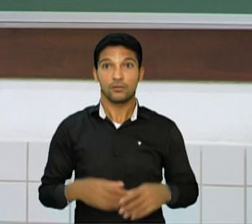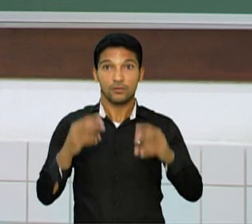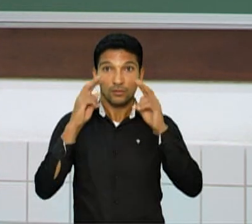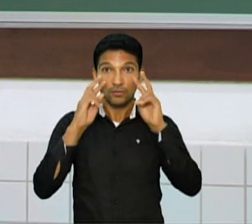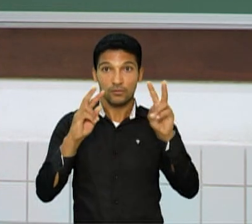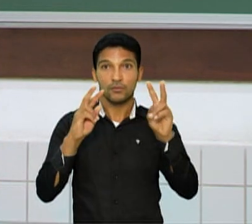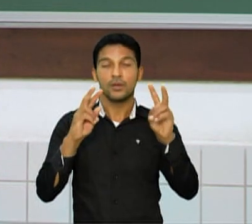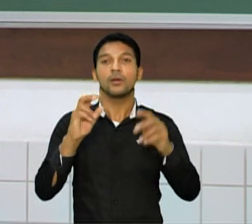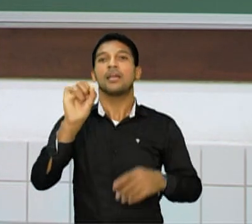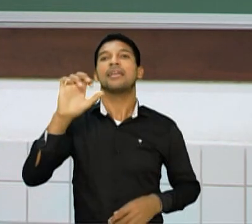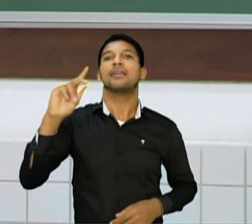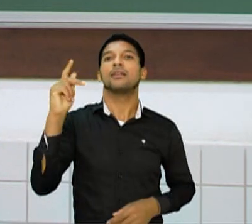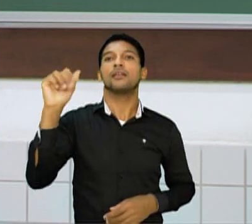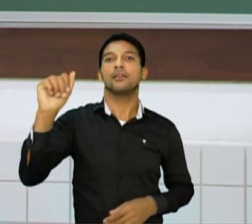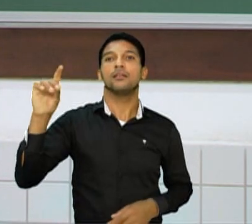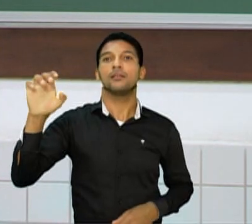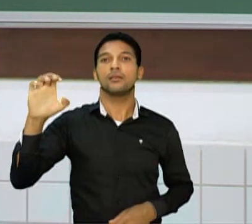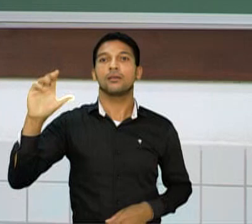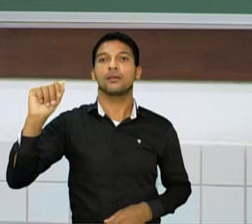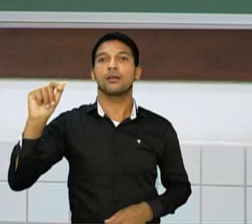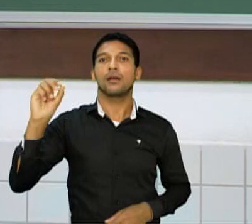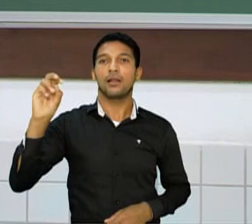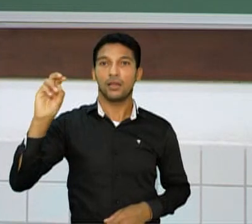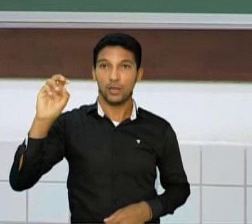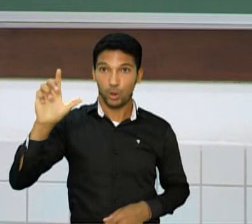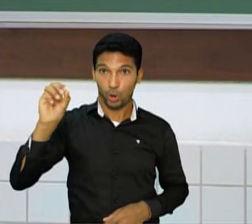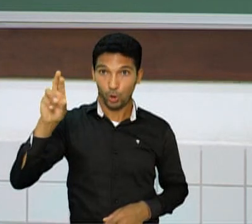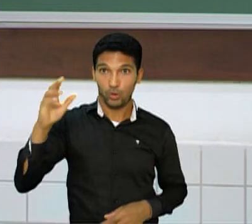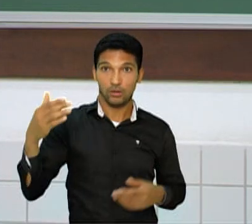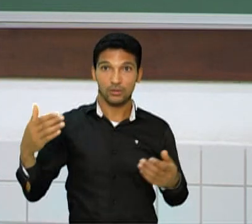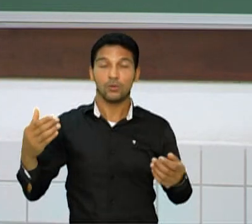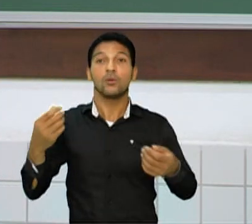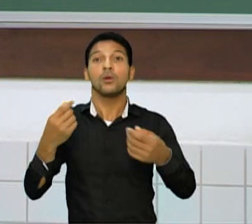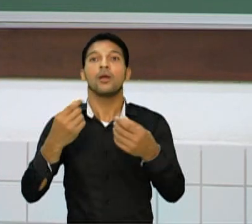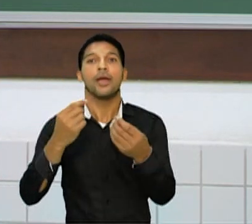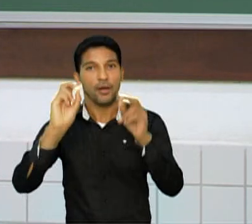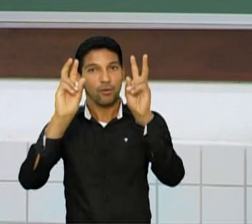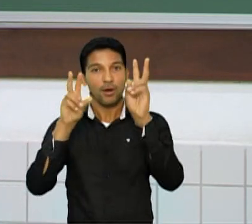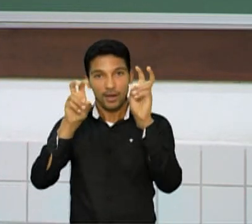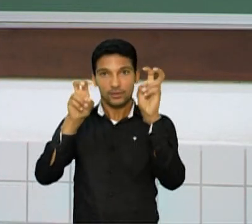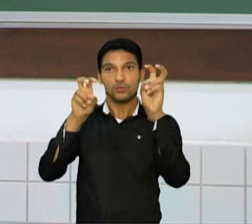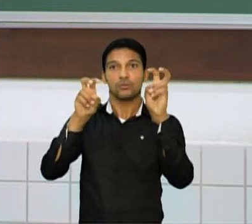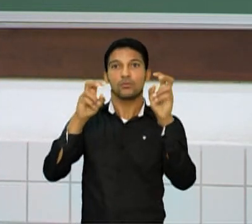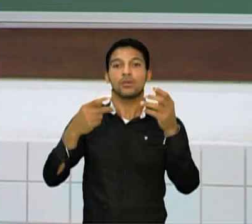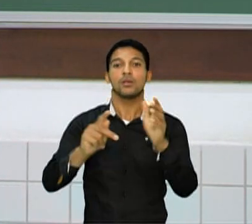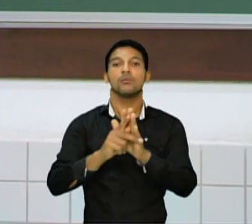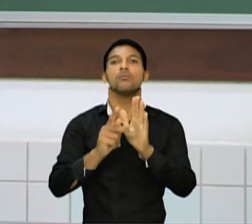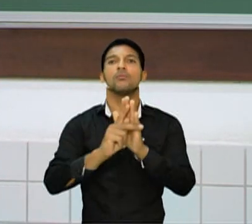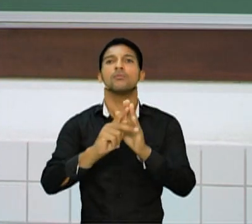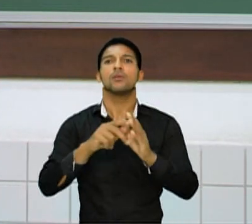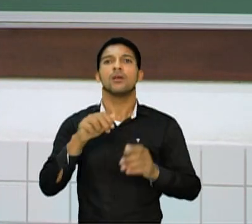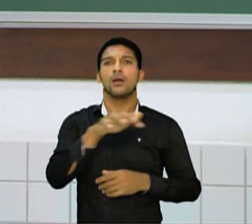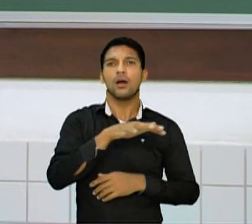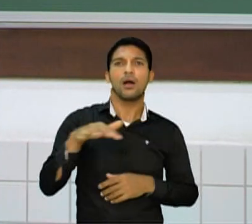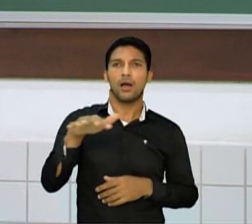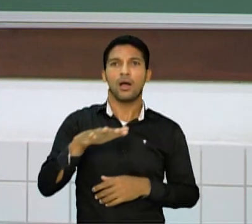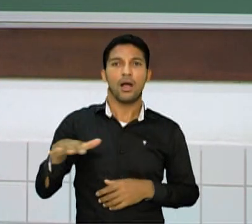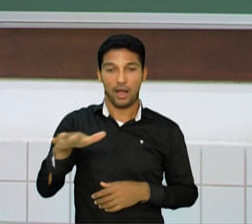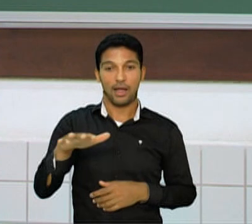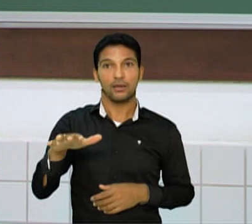Então, ilhas de calor é um assunto bem pertinente, já falado anteriormente, são áreas que, em detrimento de